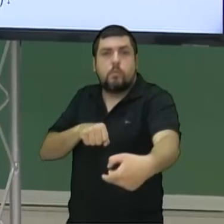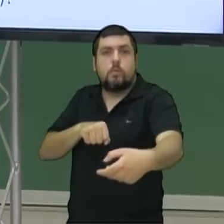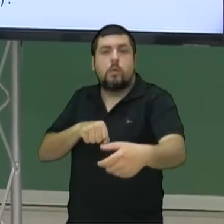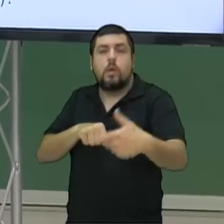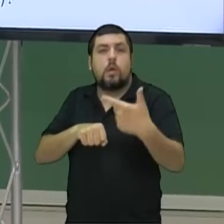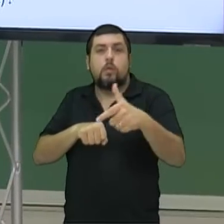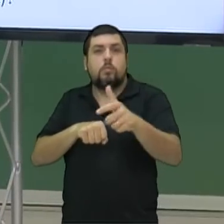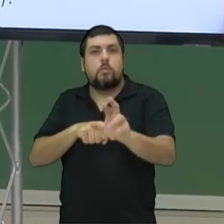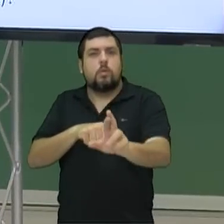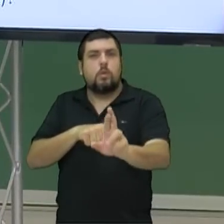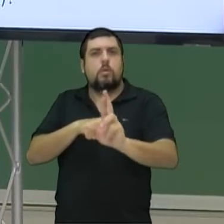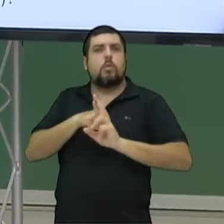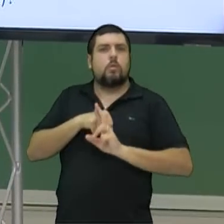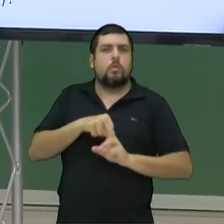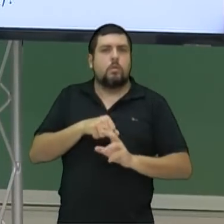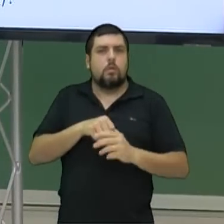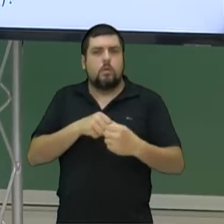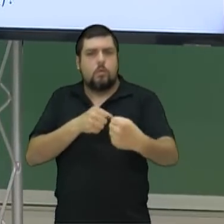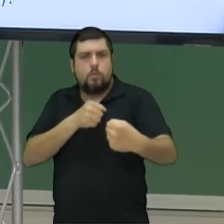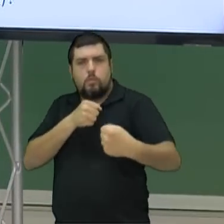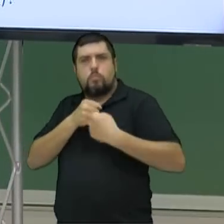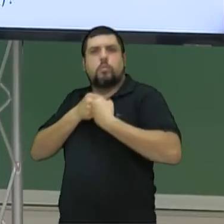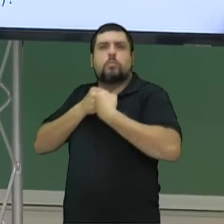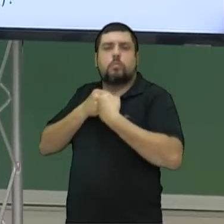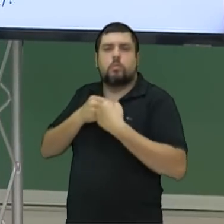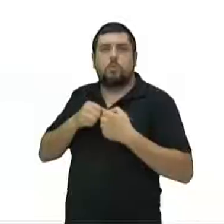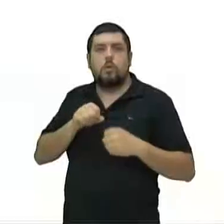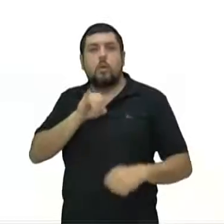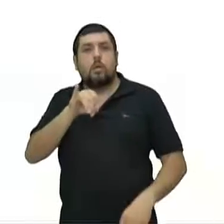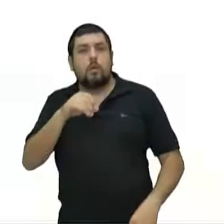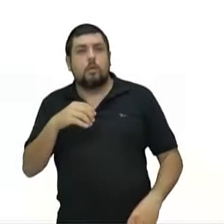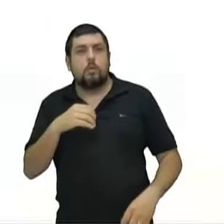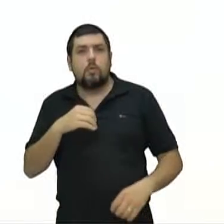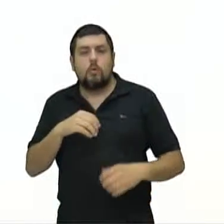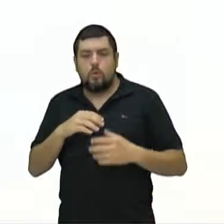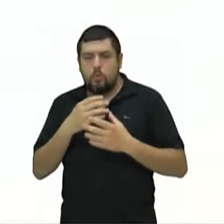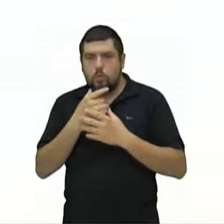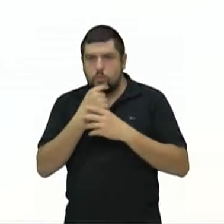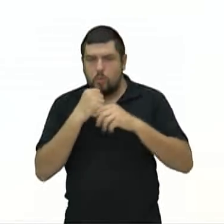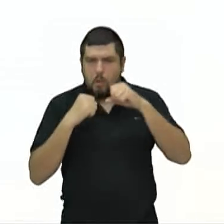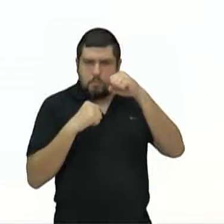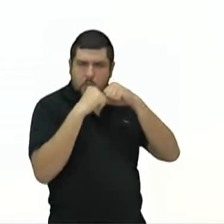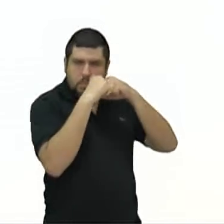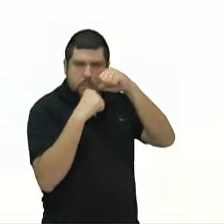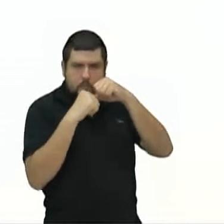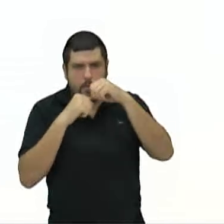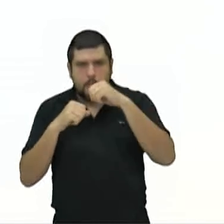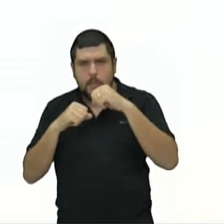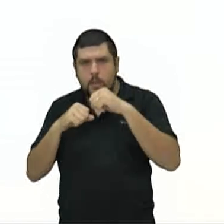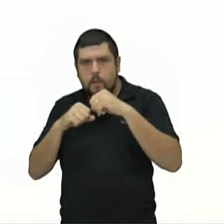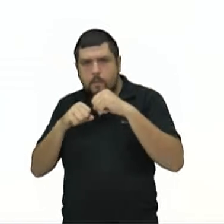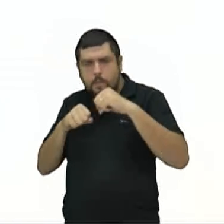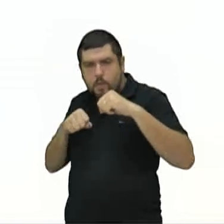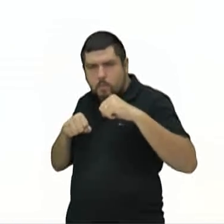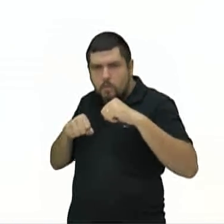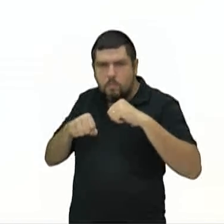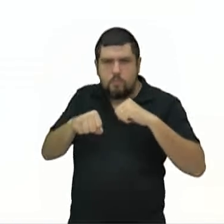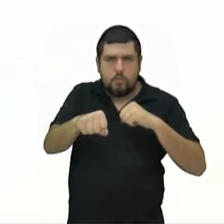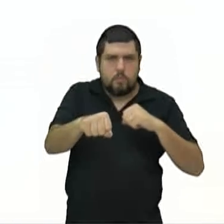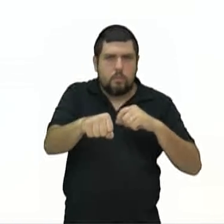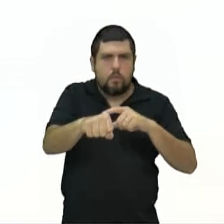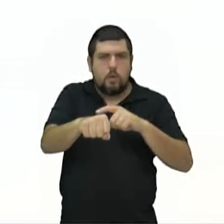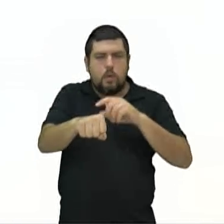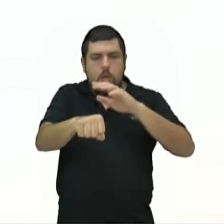do boxeador golpeia o adversário, né? Ou seja, o pulso do boxeador irá receber uma força contra,